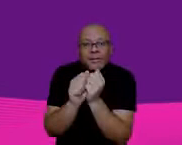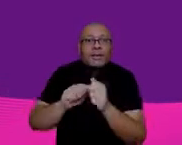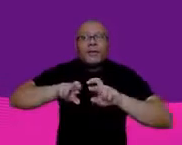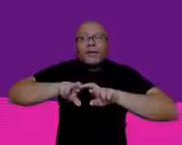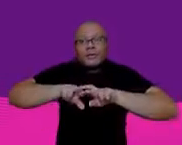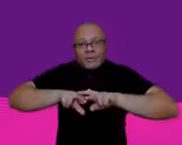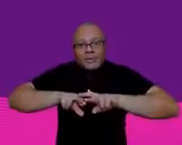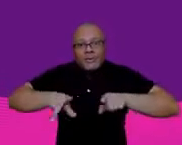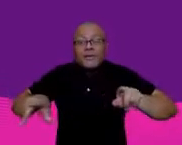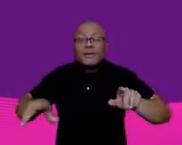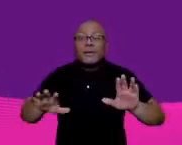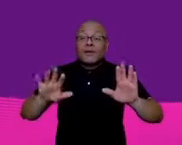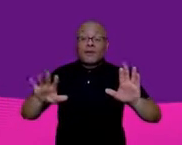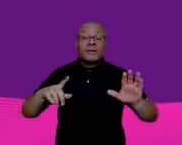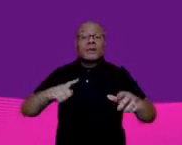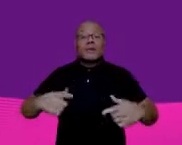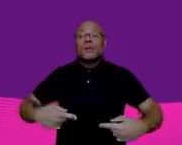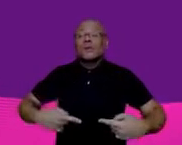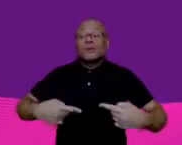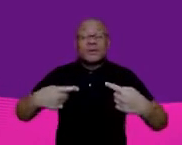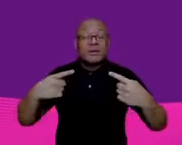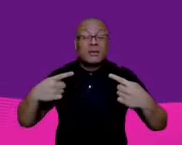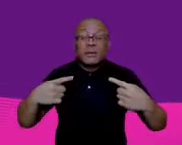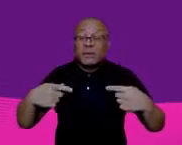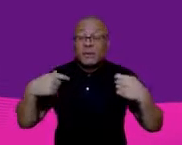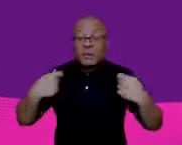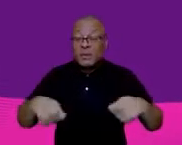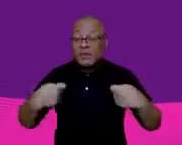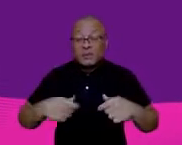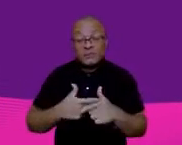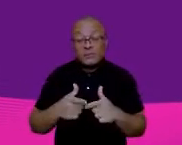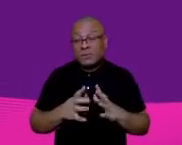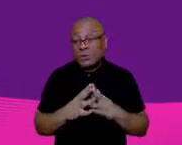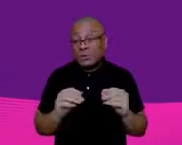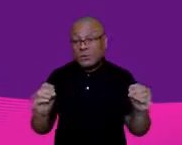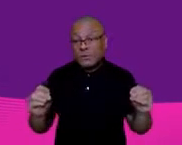tem desafios que a gente precisa resolver. Quando a gente tem